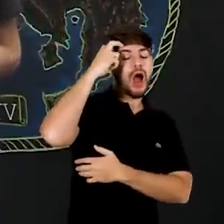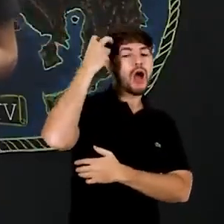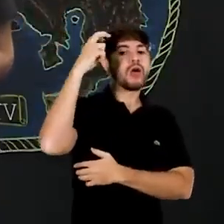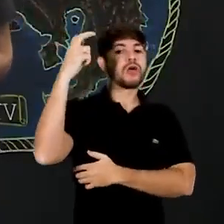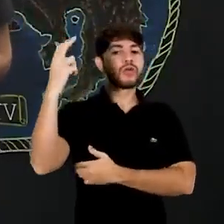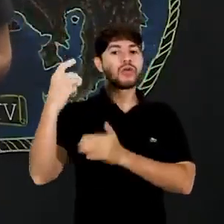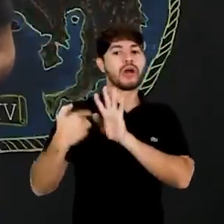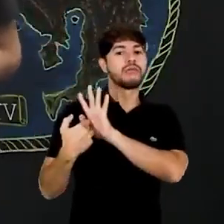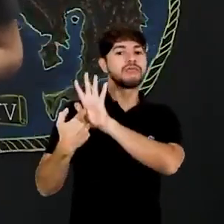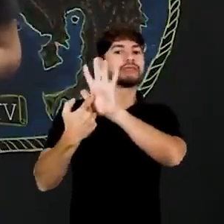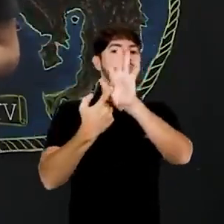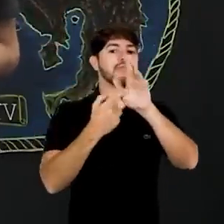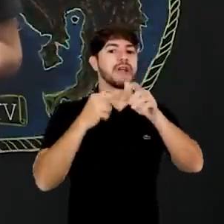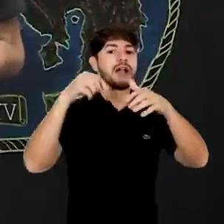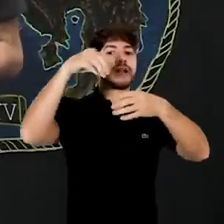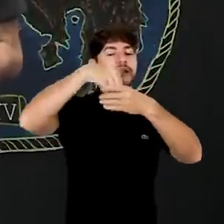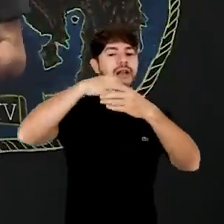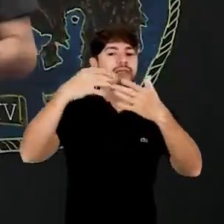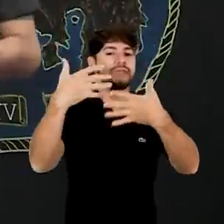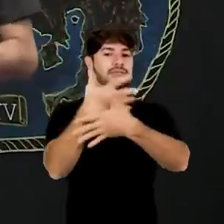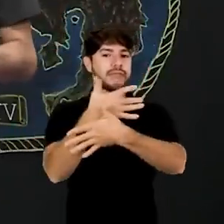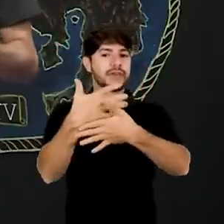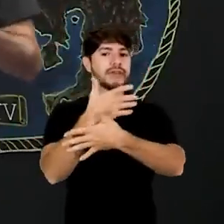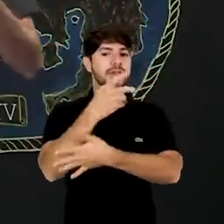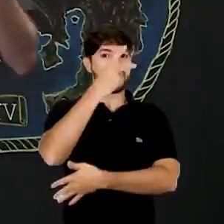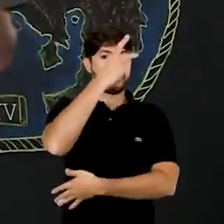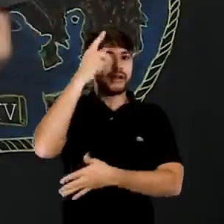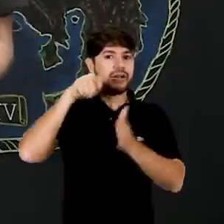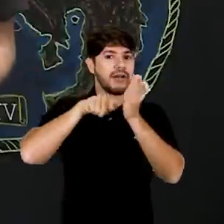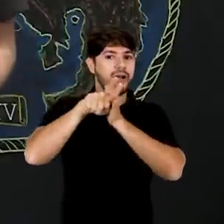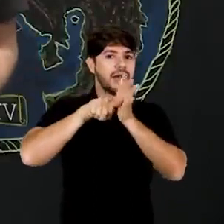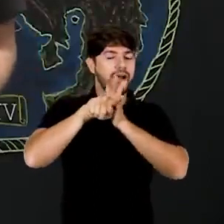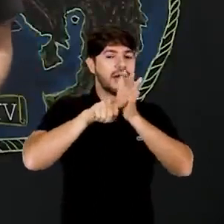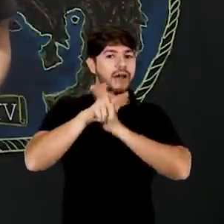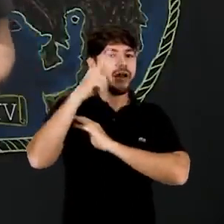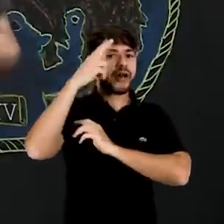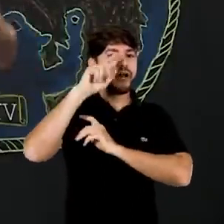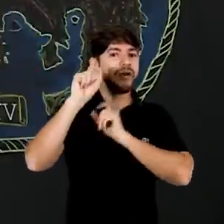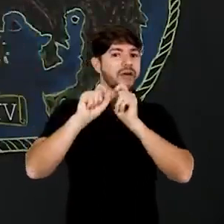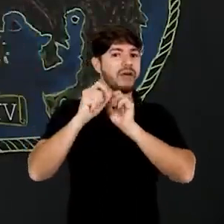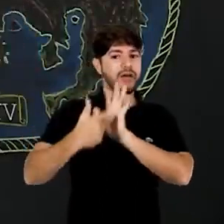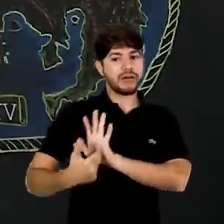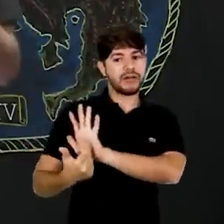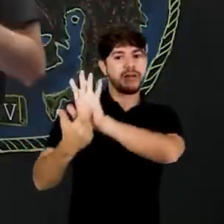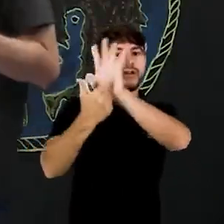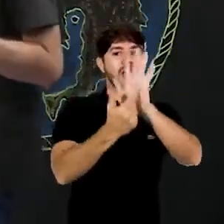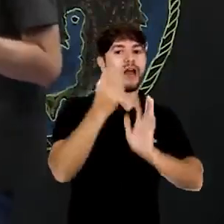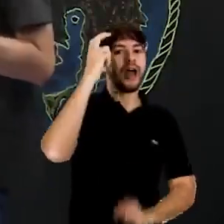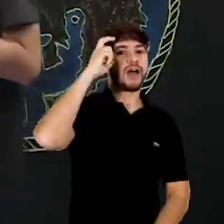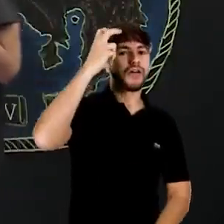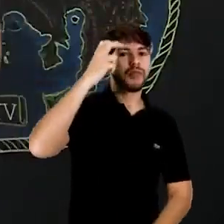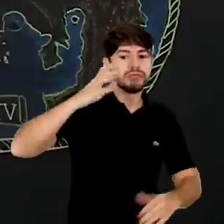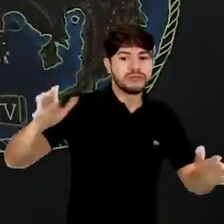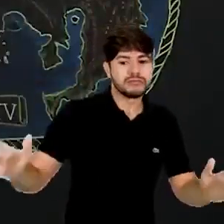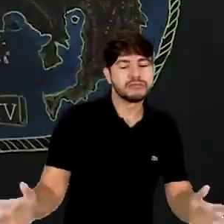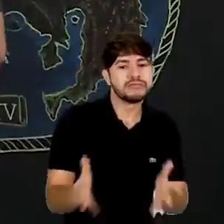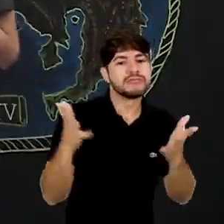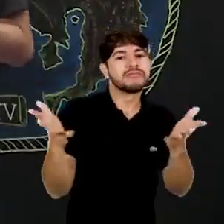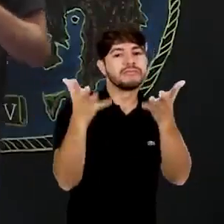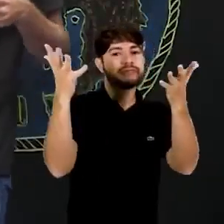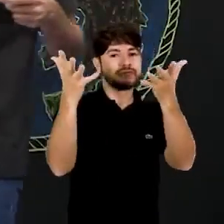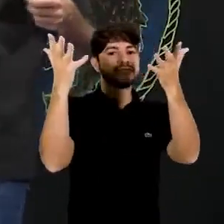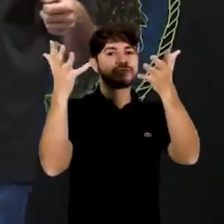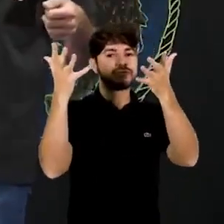surgir nesse ambiente urbano, ela é o que os historiadores chamam de renascimento cultural. É uma cultura que valoriza